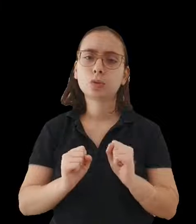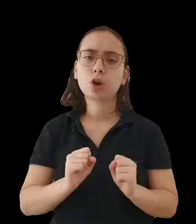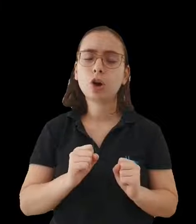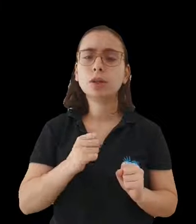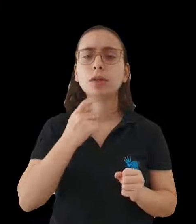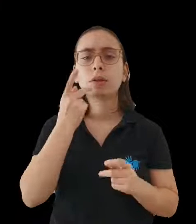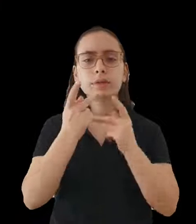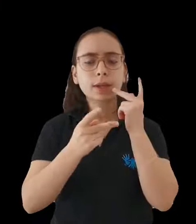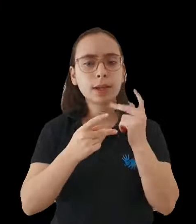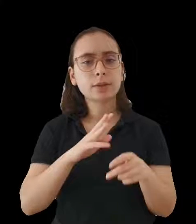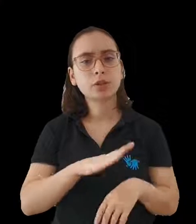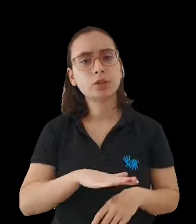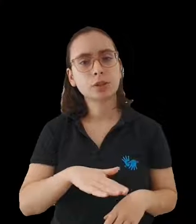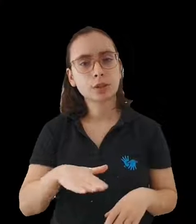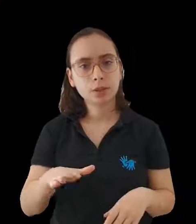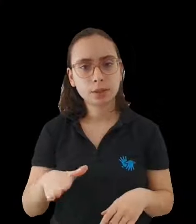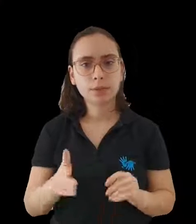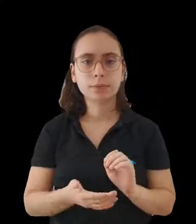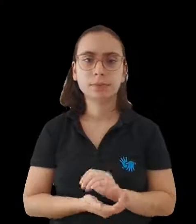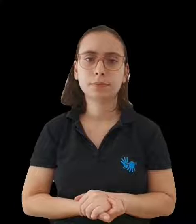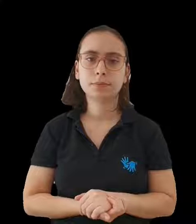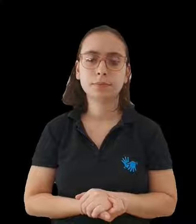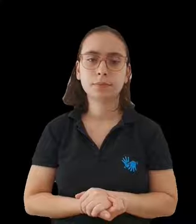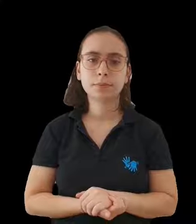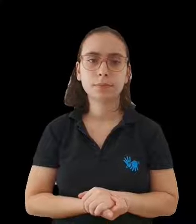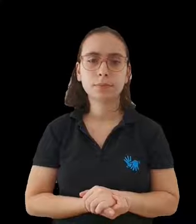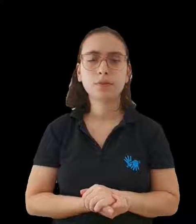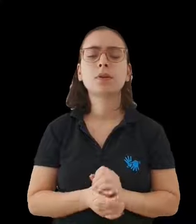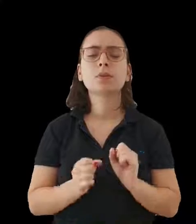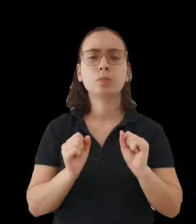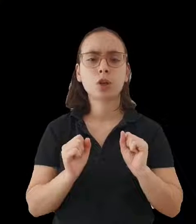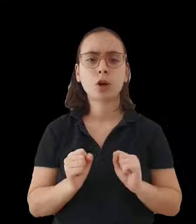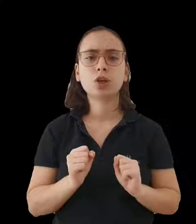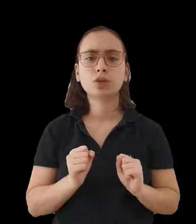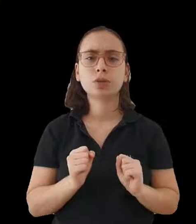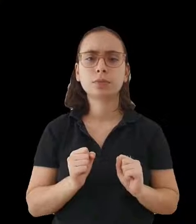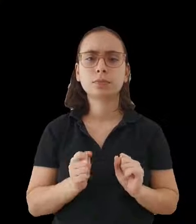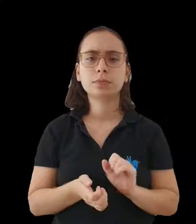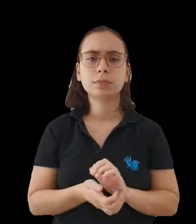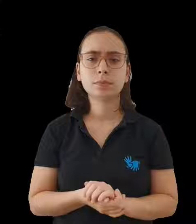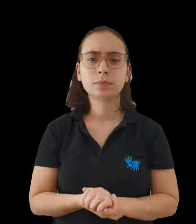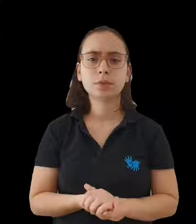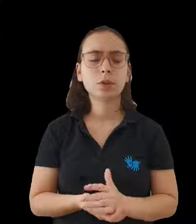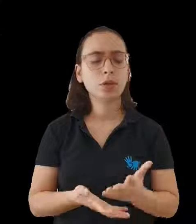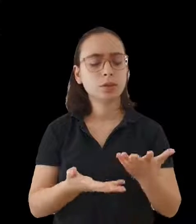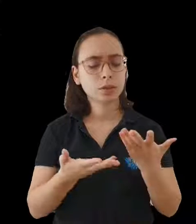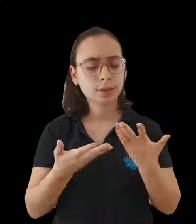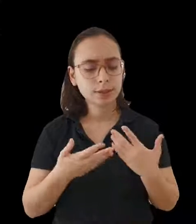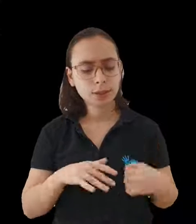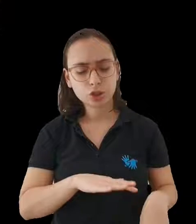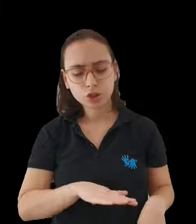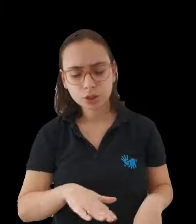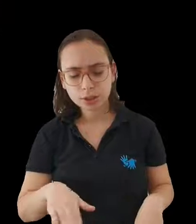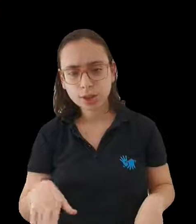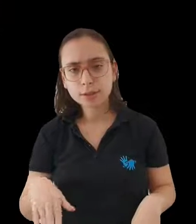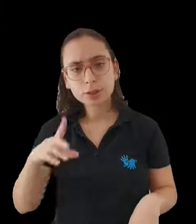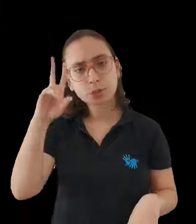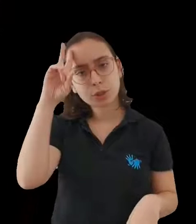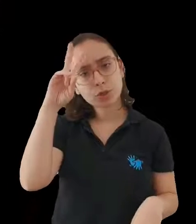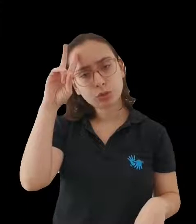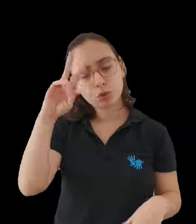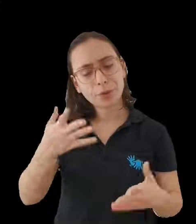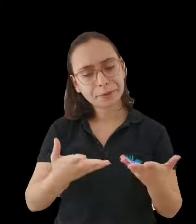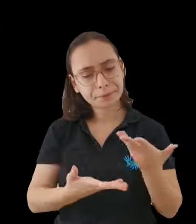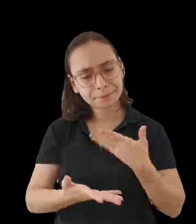crianças, tá? Então, isso também é uma possibilidade de trazer as crianças para perto da história, tá?